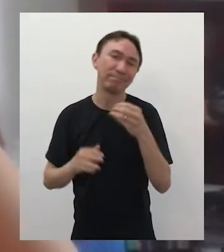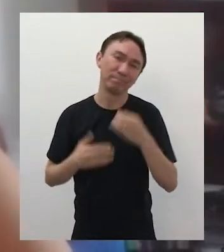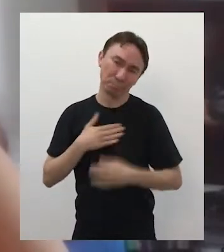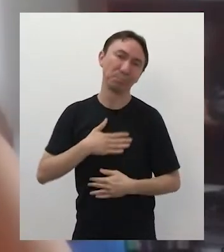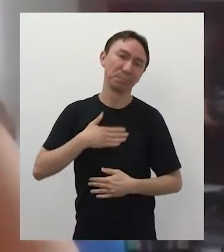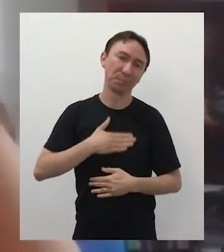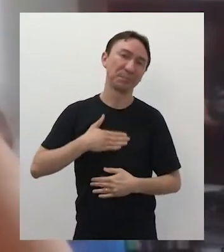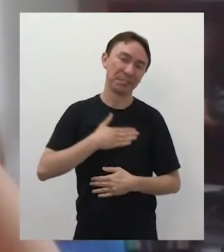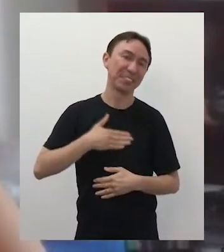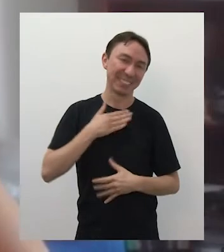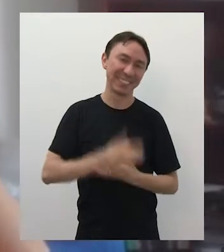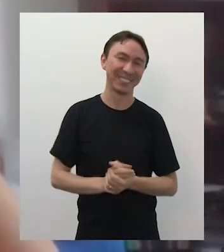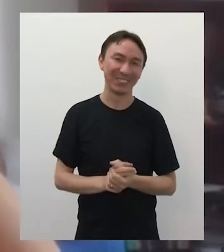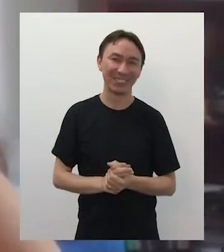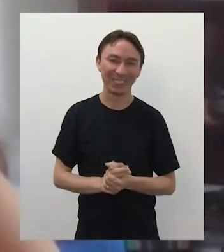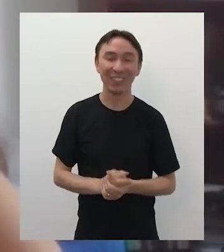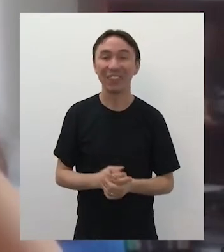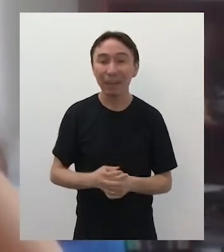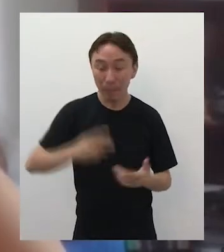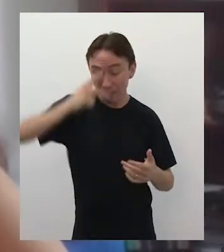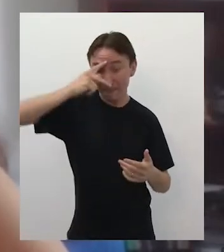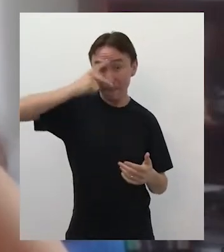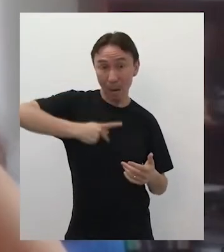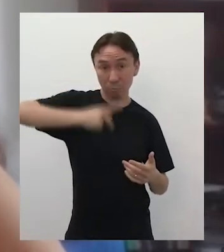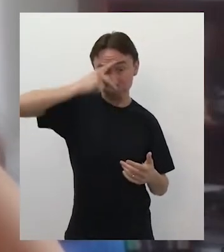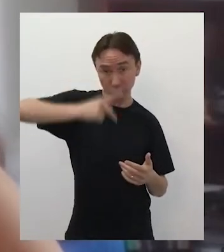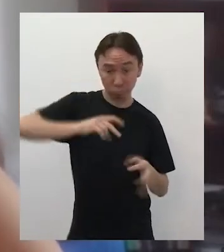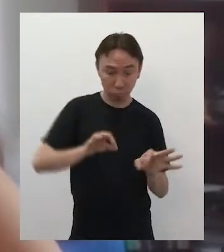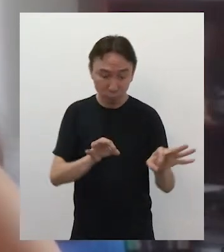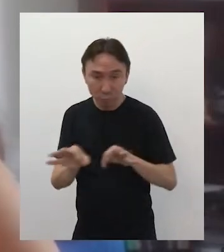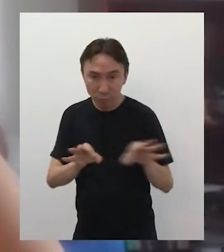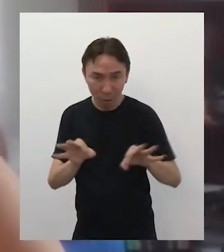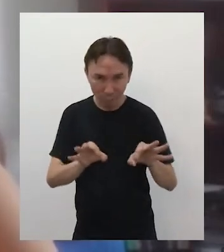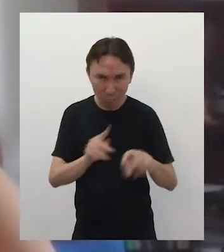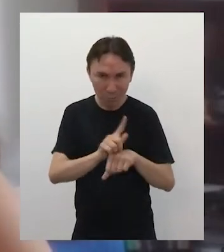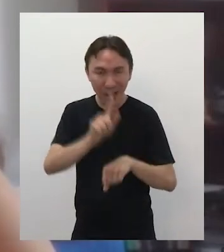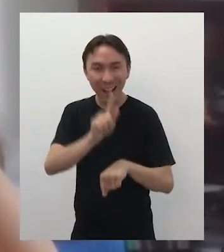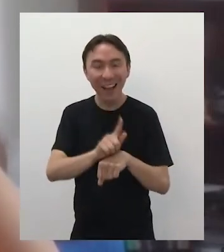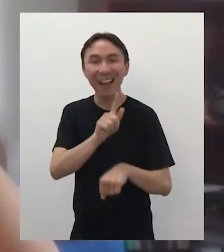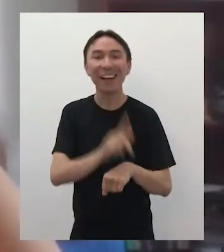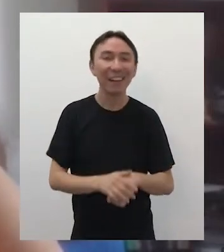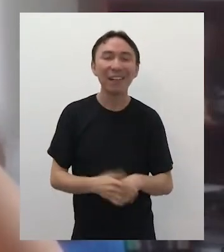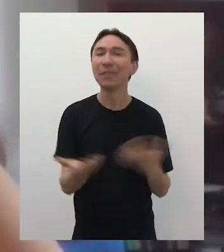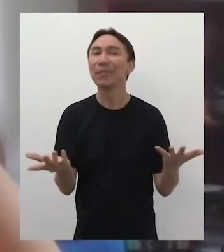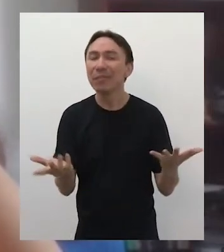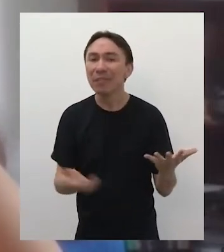conseguir justamente gerenciar a nossa rotina, gerenciar o nosso tempo. Então é muito gostoso poder